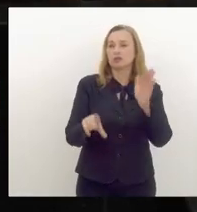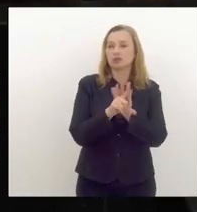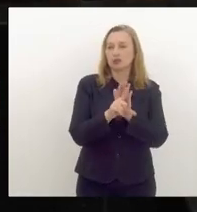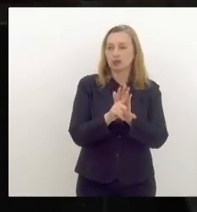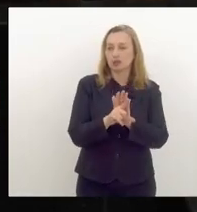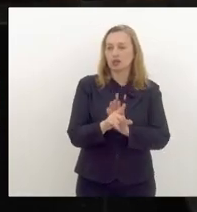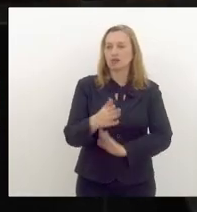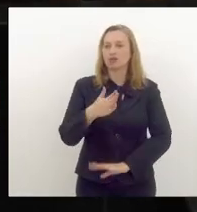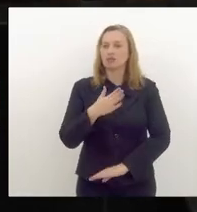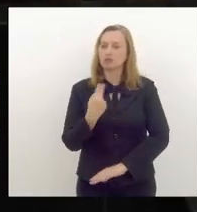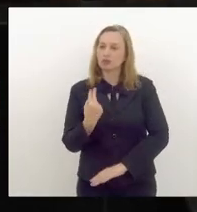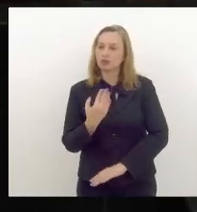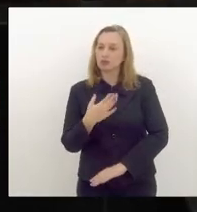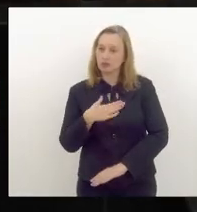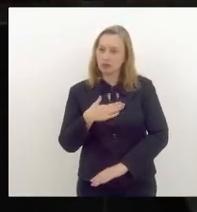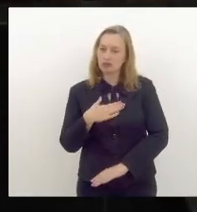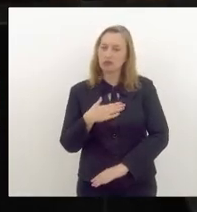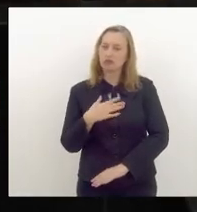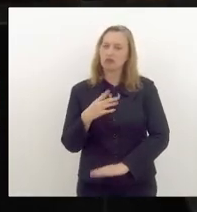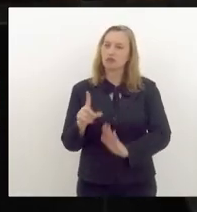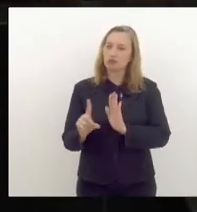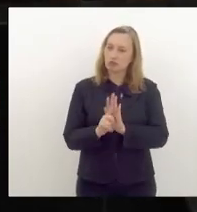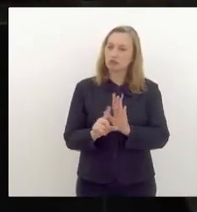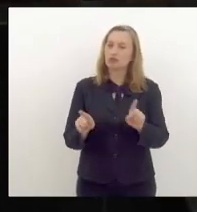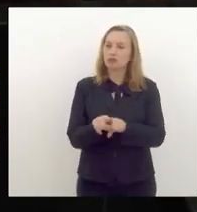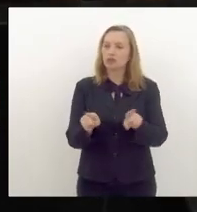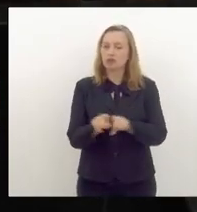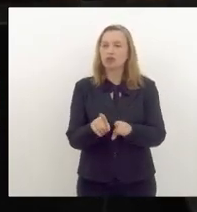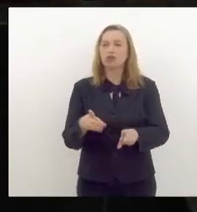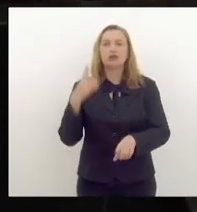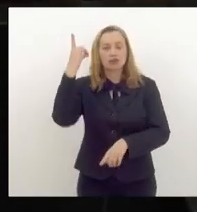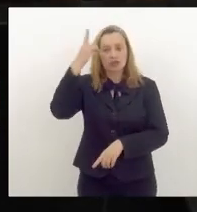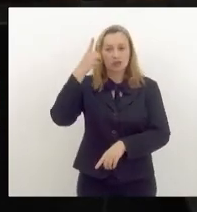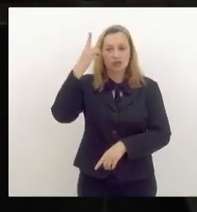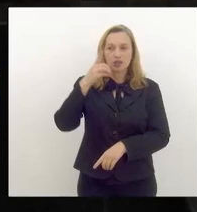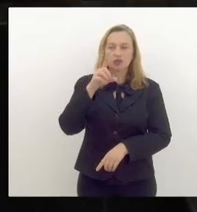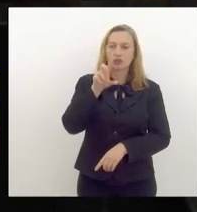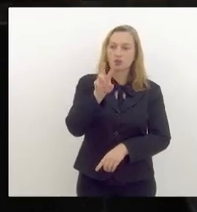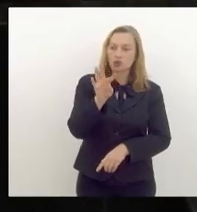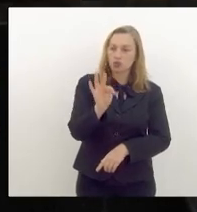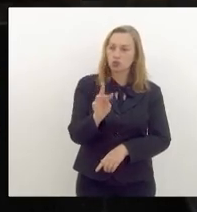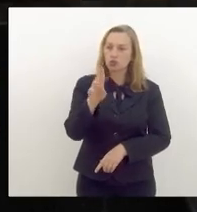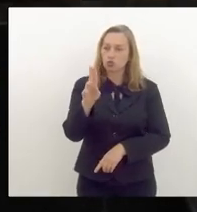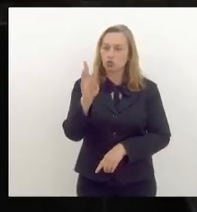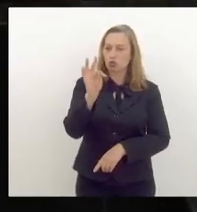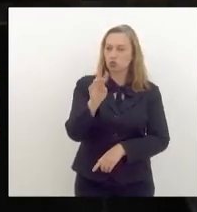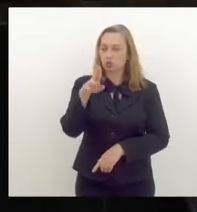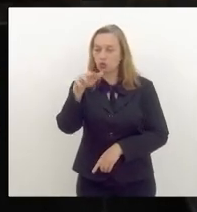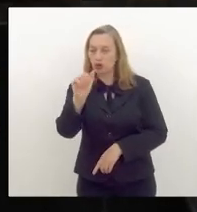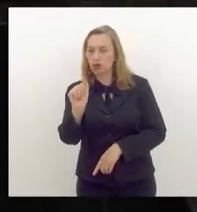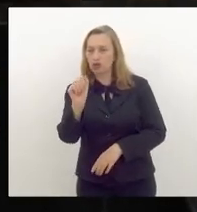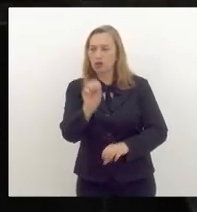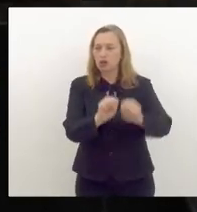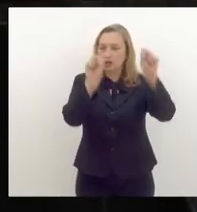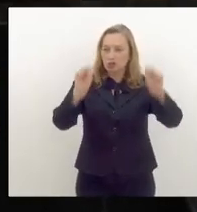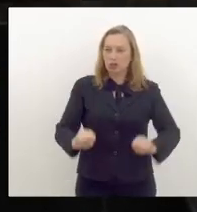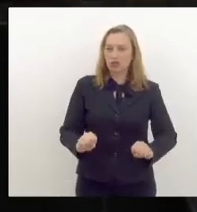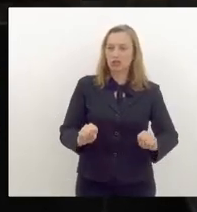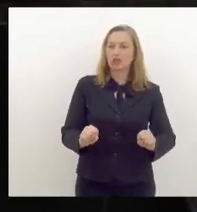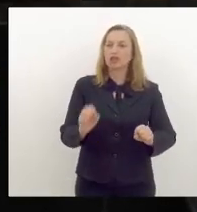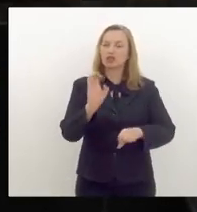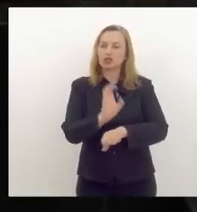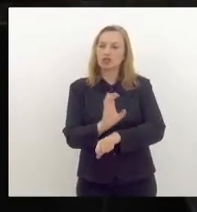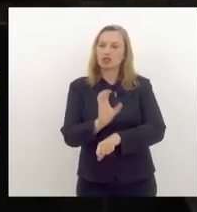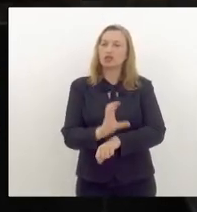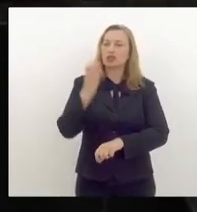lei de autoria em coautoria de minha parte com o deputado Gustavo tutuca é a lei que institui o sistema Estadual de Ciência Tecnologia